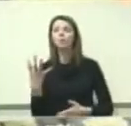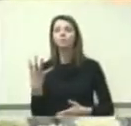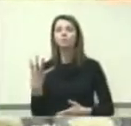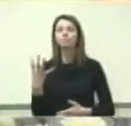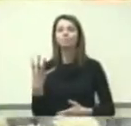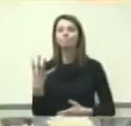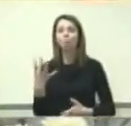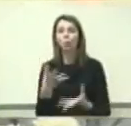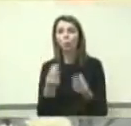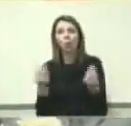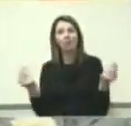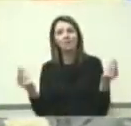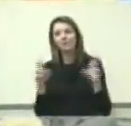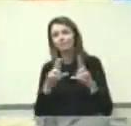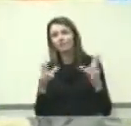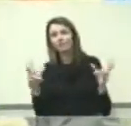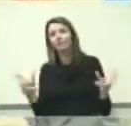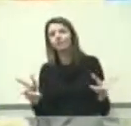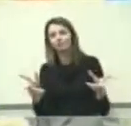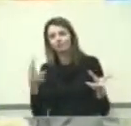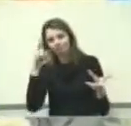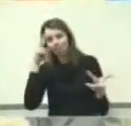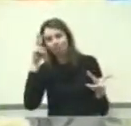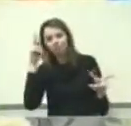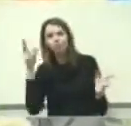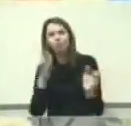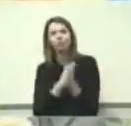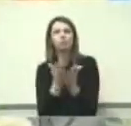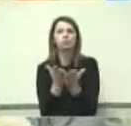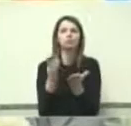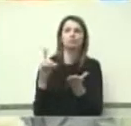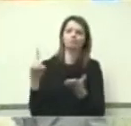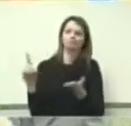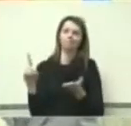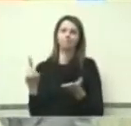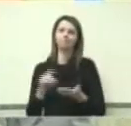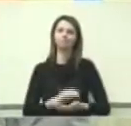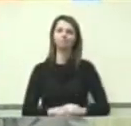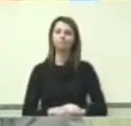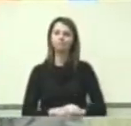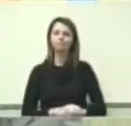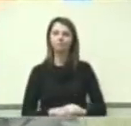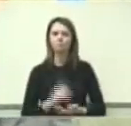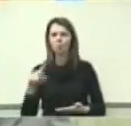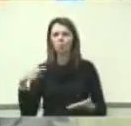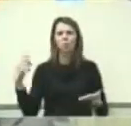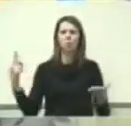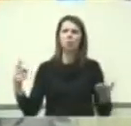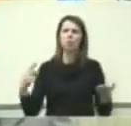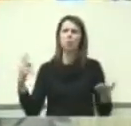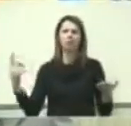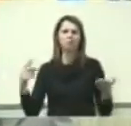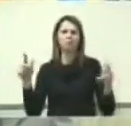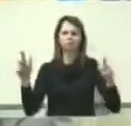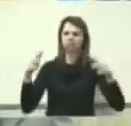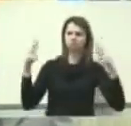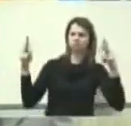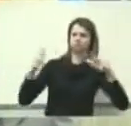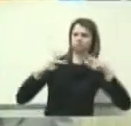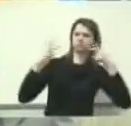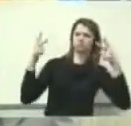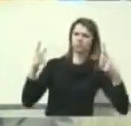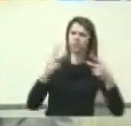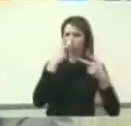momentos diferentes na história bíblica outras tempestades